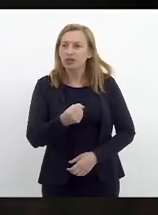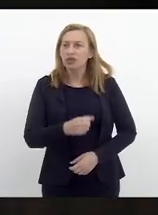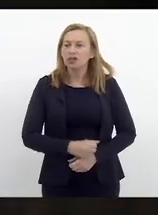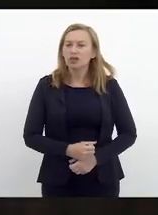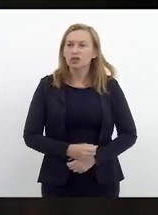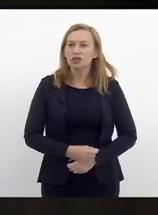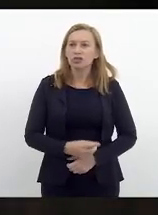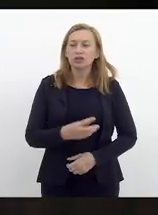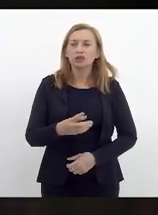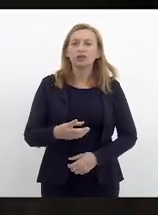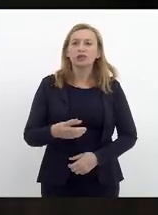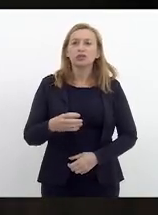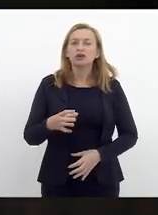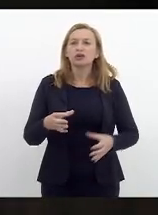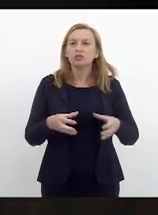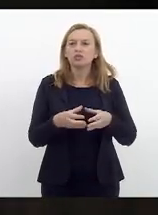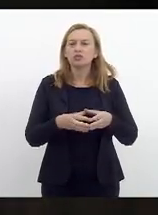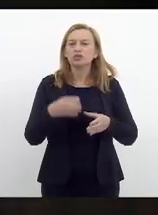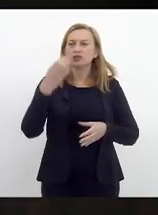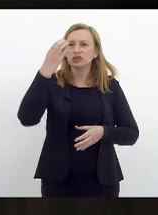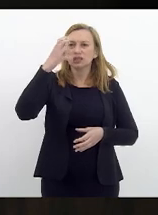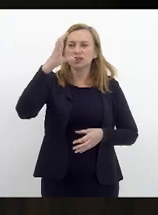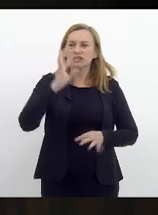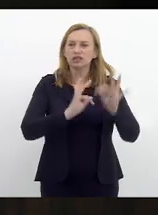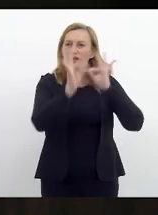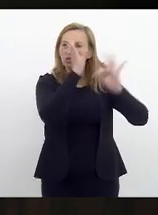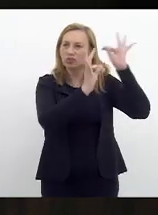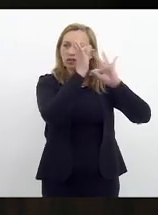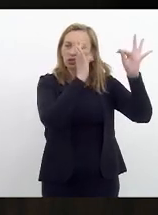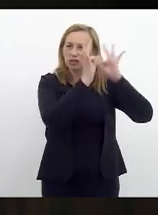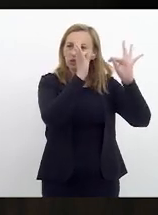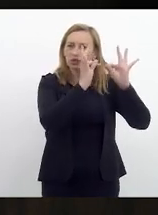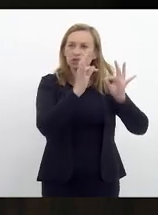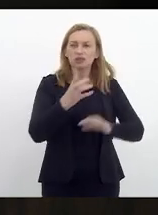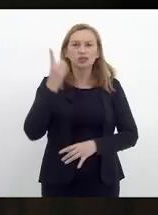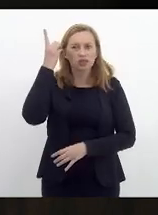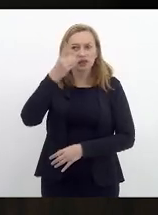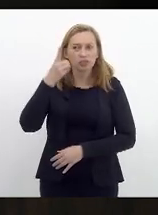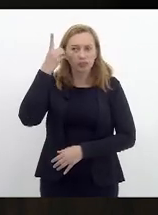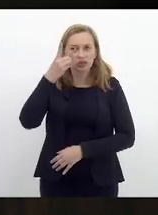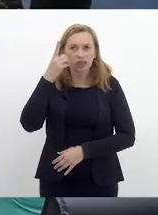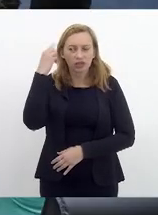Pela Comissão de Ciência e Tecnologia, deputado Rubens Montempo, deputada Dani Monteiro.